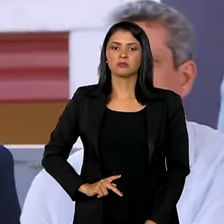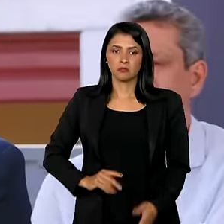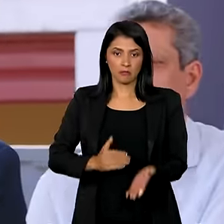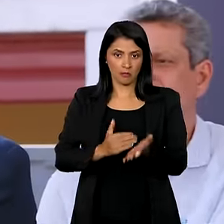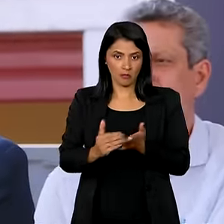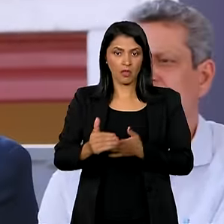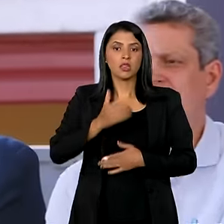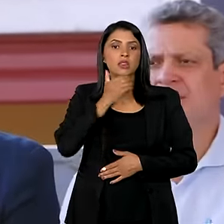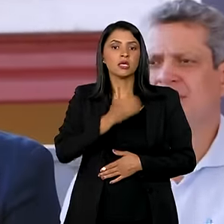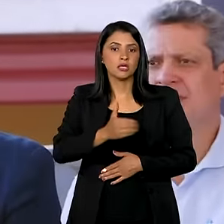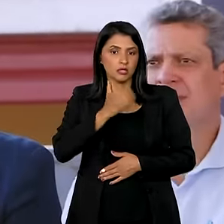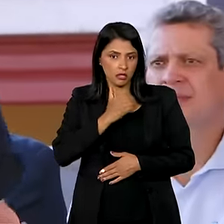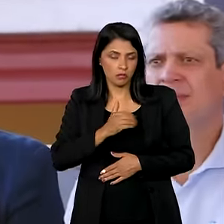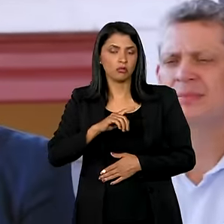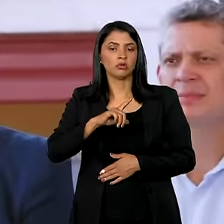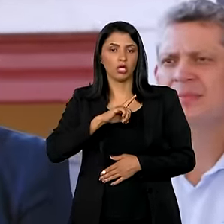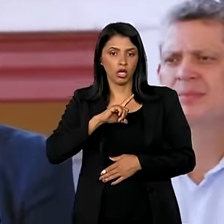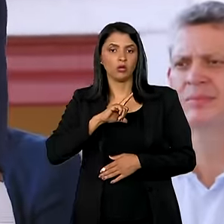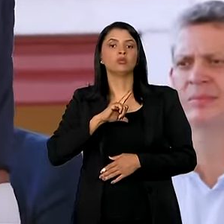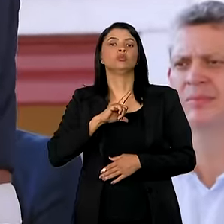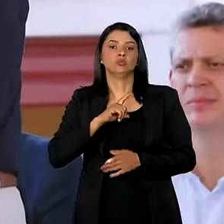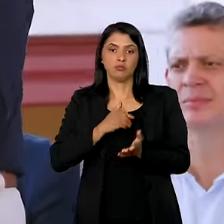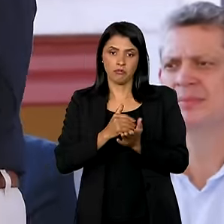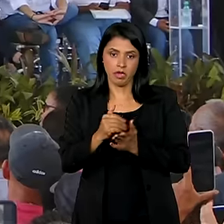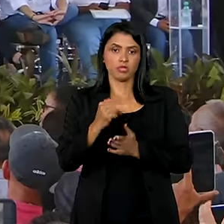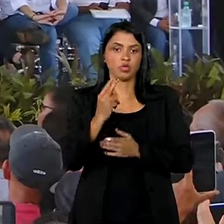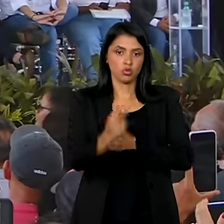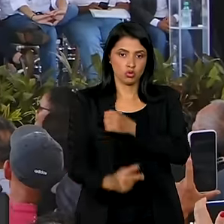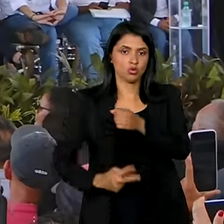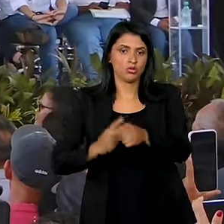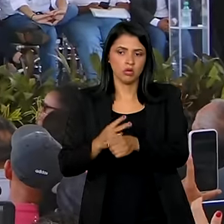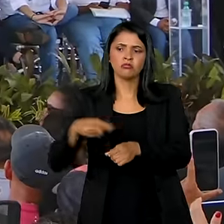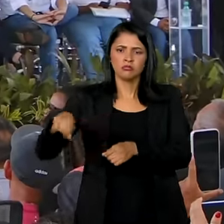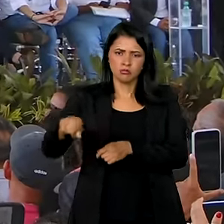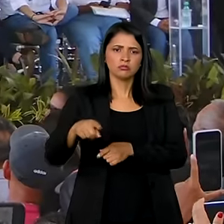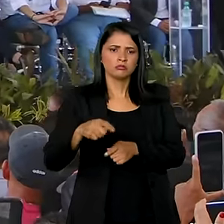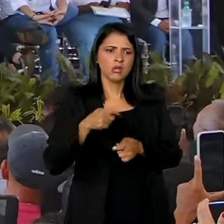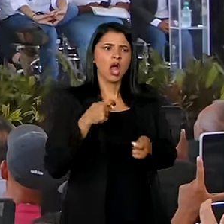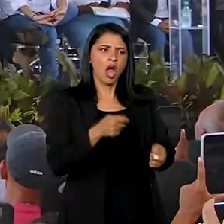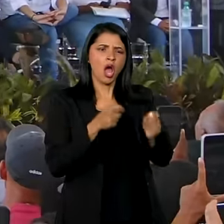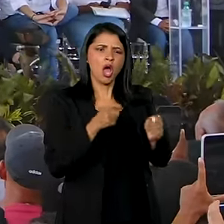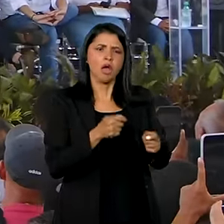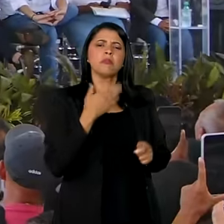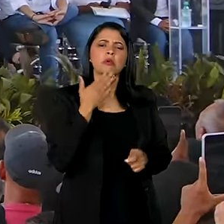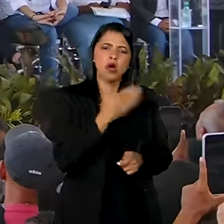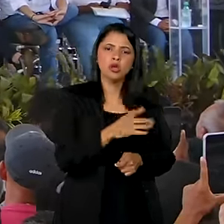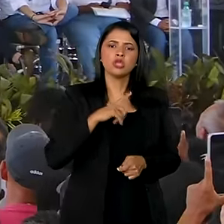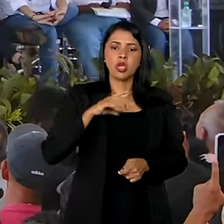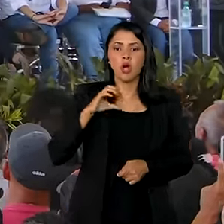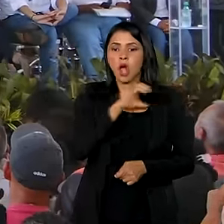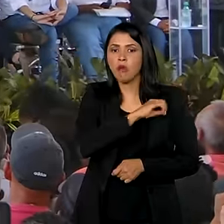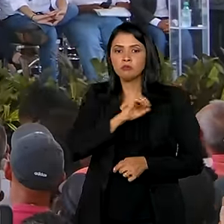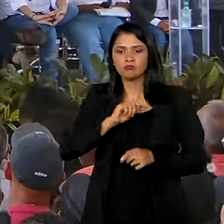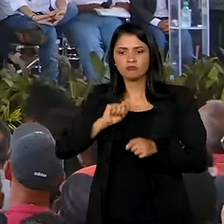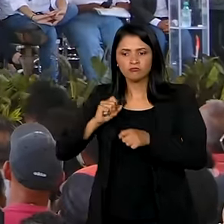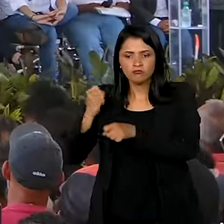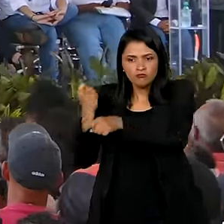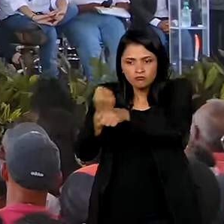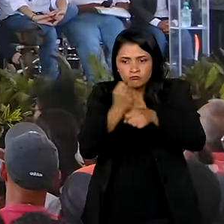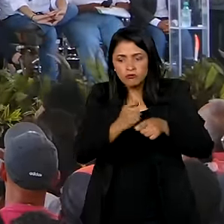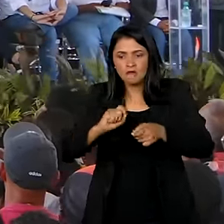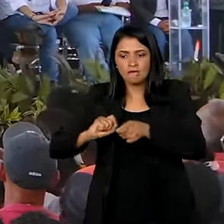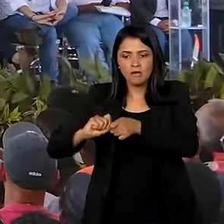A partir de dezembro, eu tenho 2 anos. Então, pode reivindicar com muita pressa, porque eu tenho pressa em fazer as coisas nesse